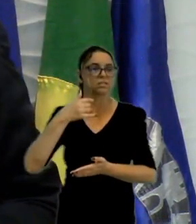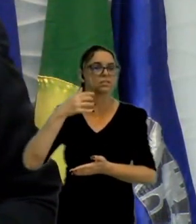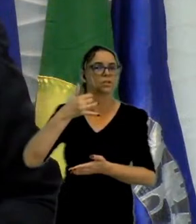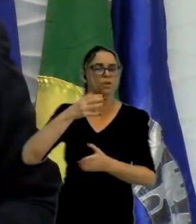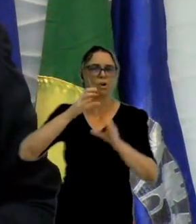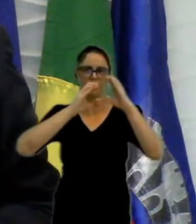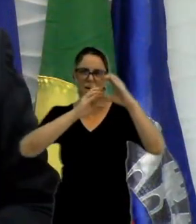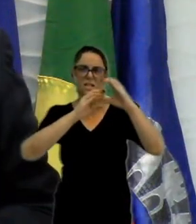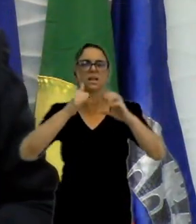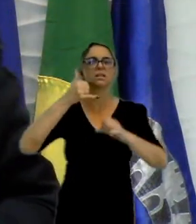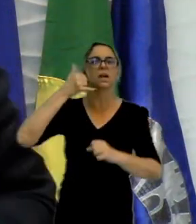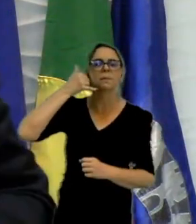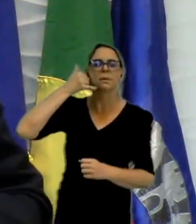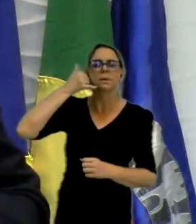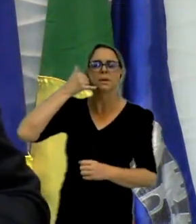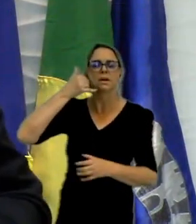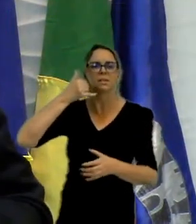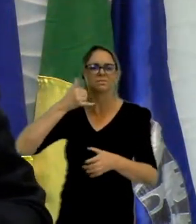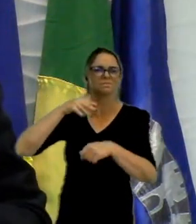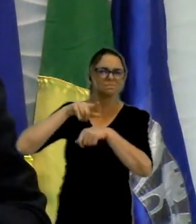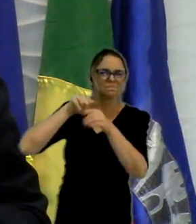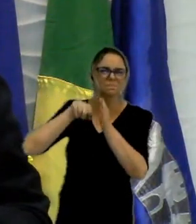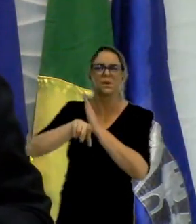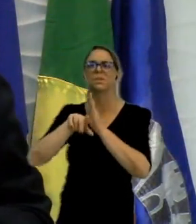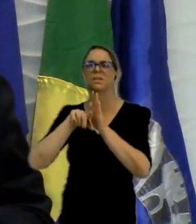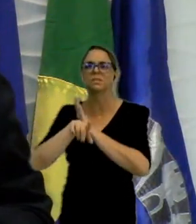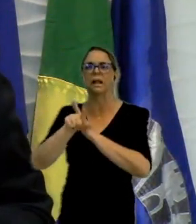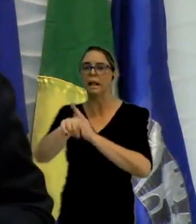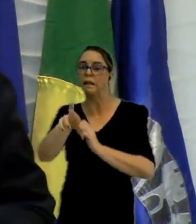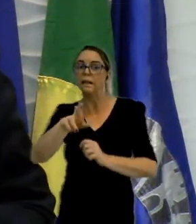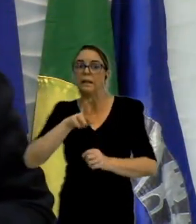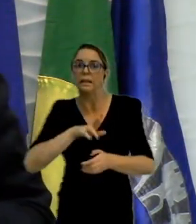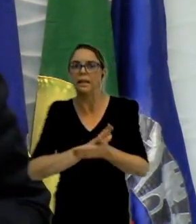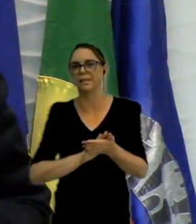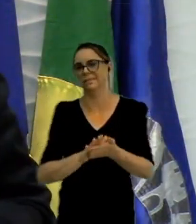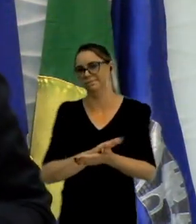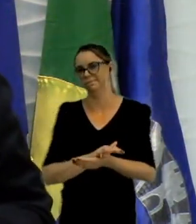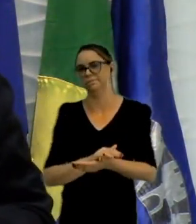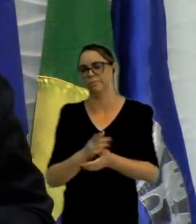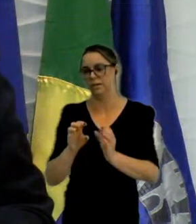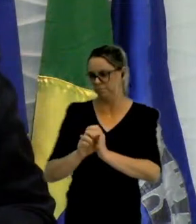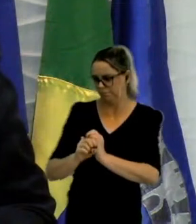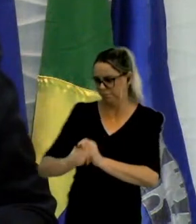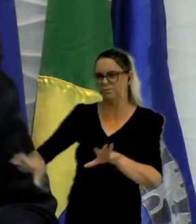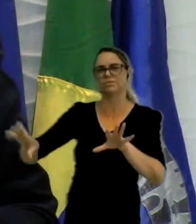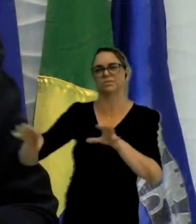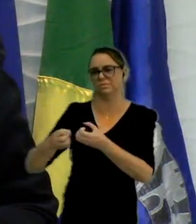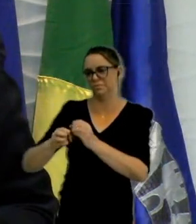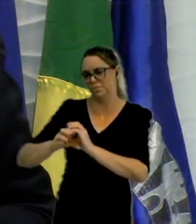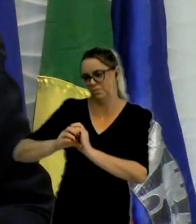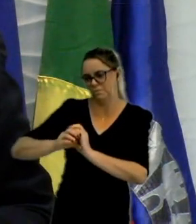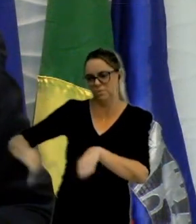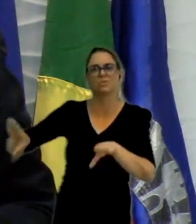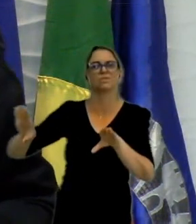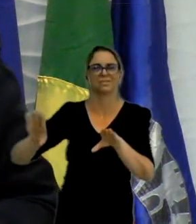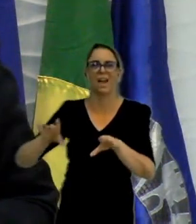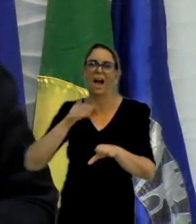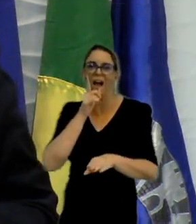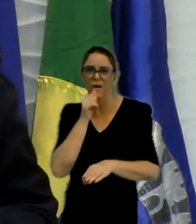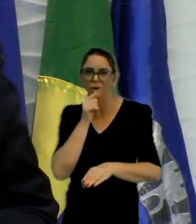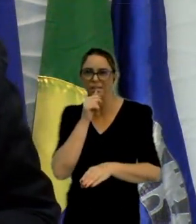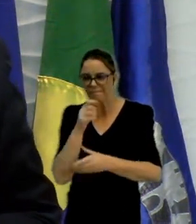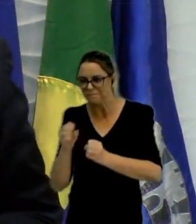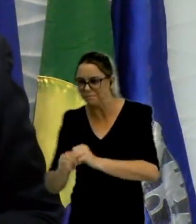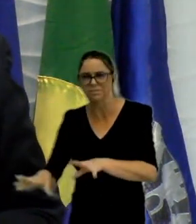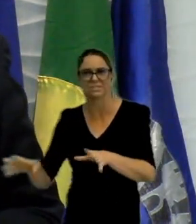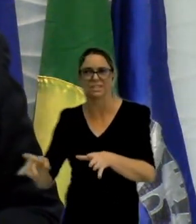Para falar sobre cano estourado que tinha na rede. Estouramento dentro da rua. Para falar que não